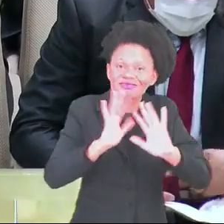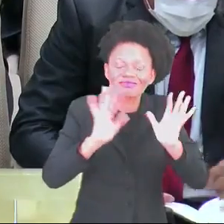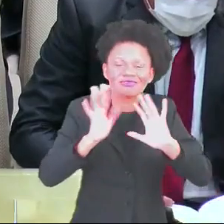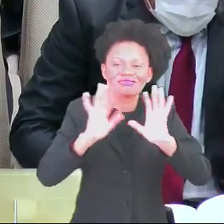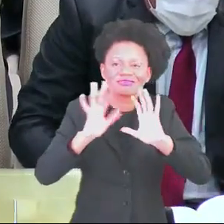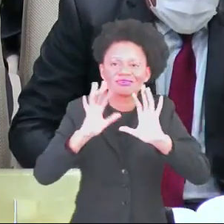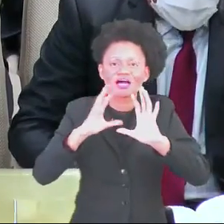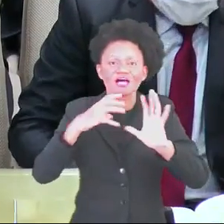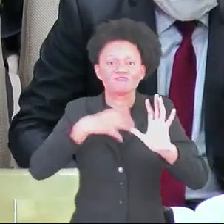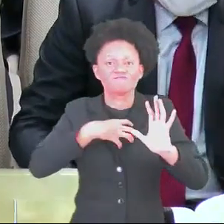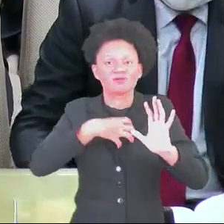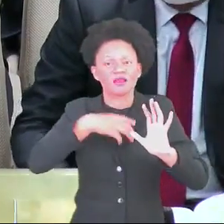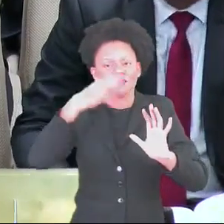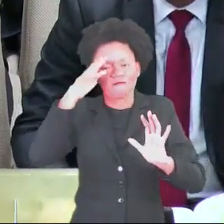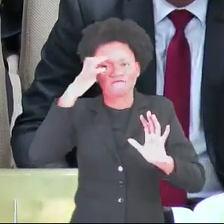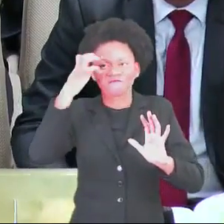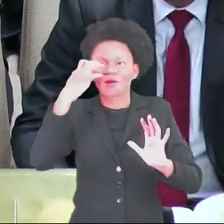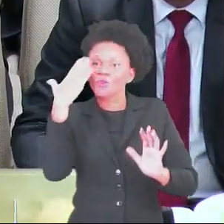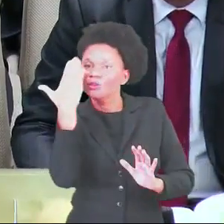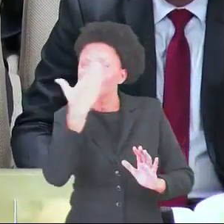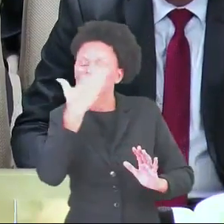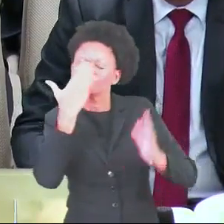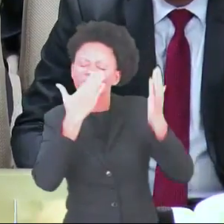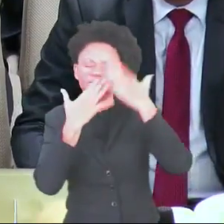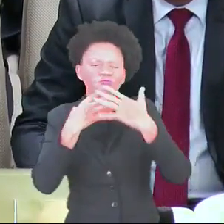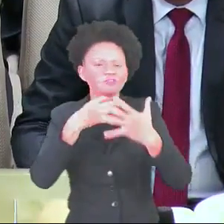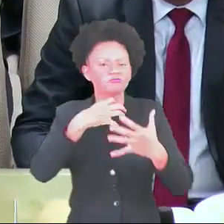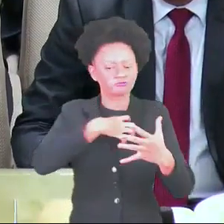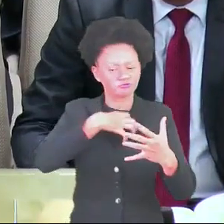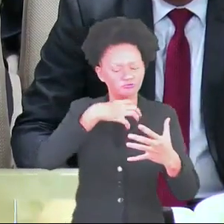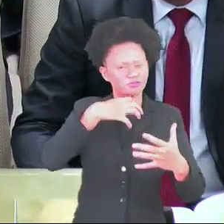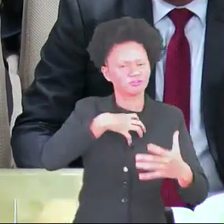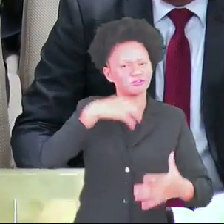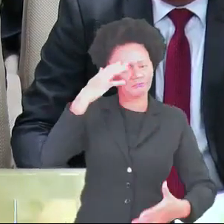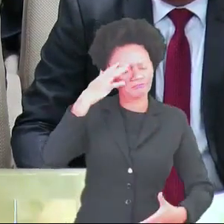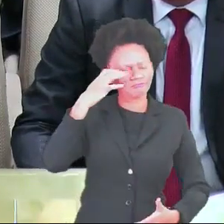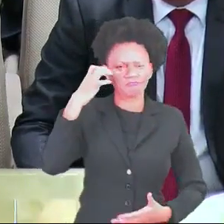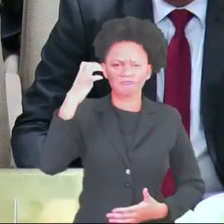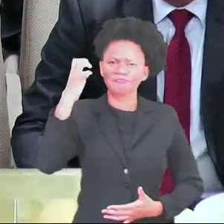veio existir das coisas que não aparecem, que não existiam.